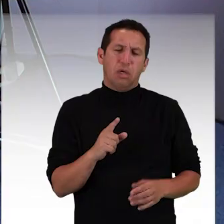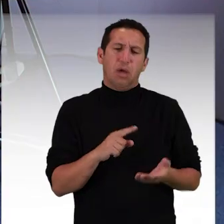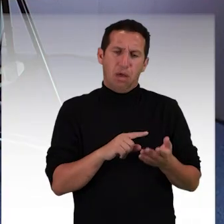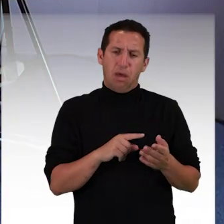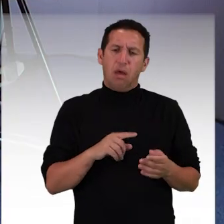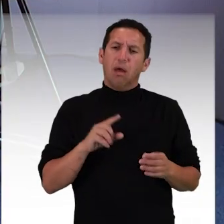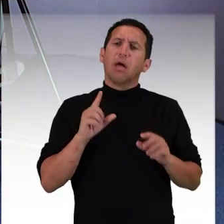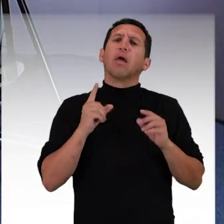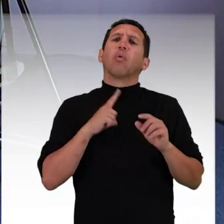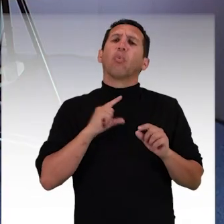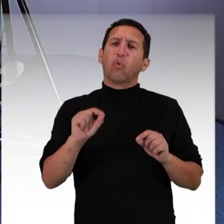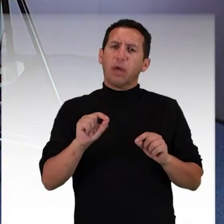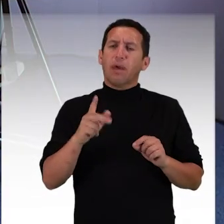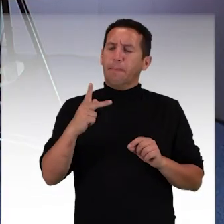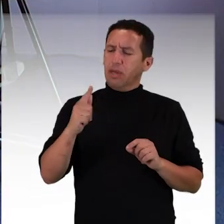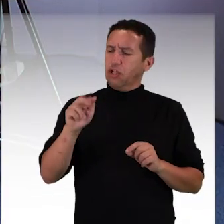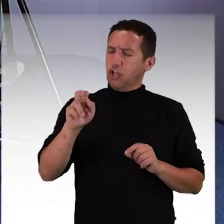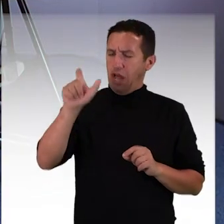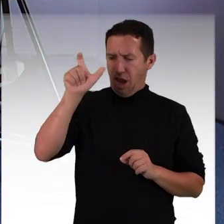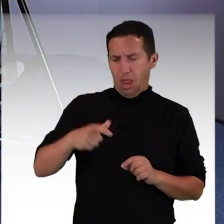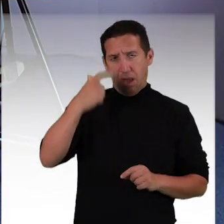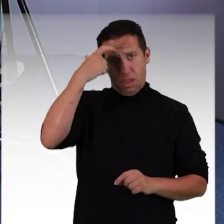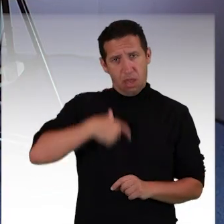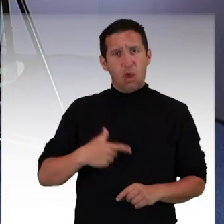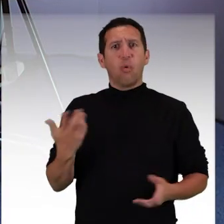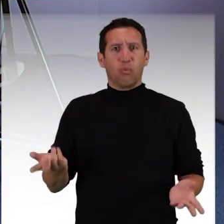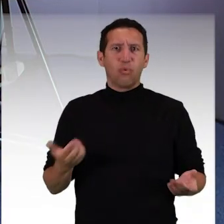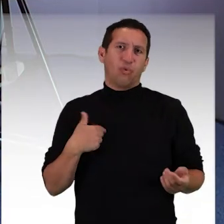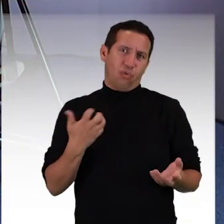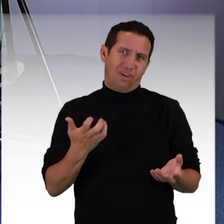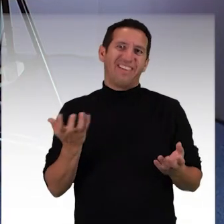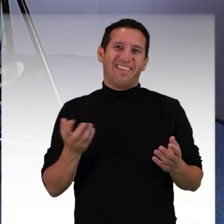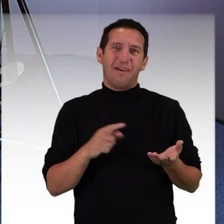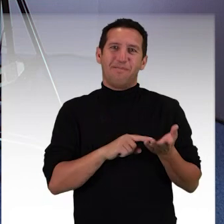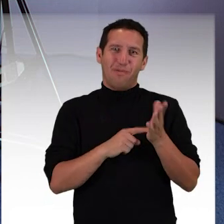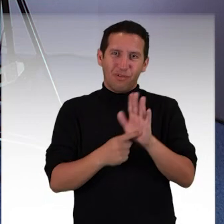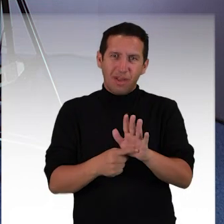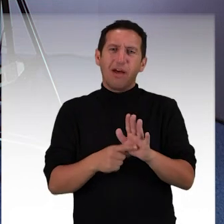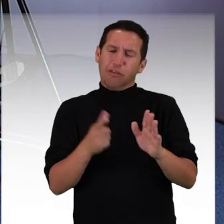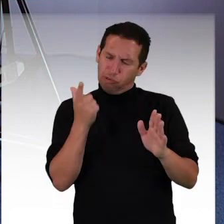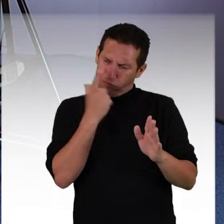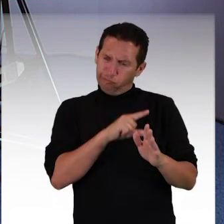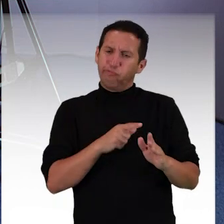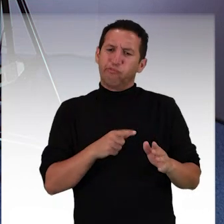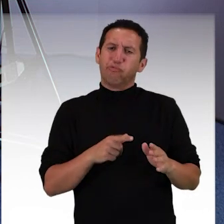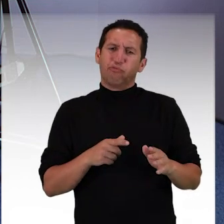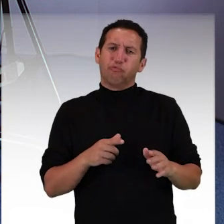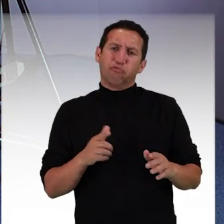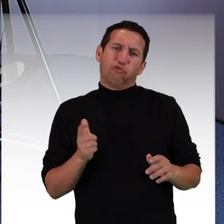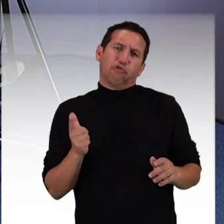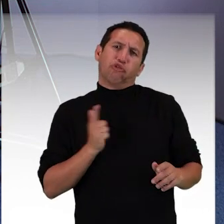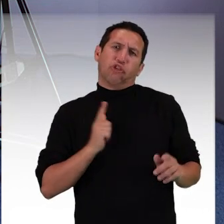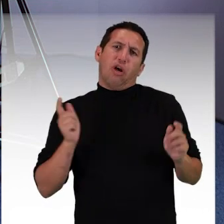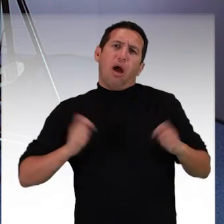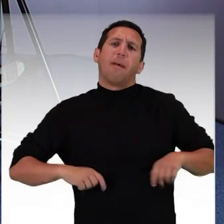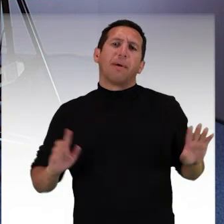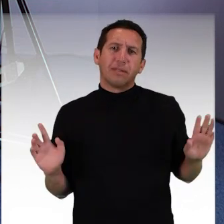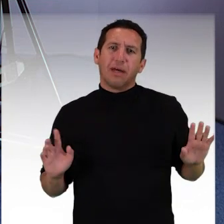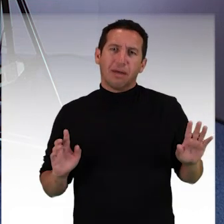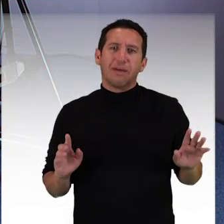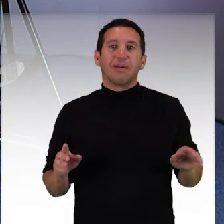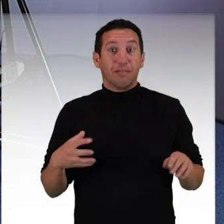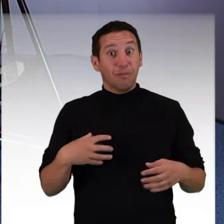um mundus tão importante paraa sociedade que é ser procurador Regional Eleitoral e isso para mim foi muito